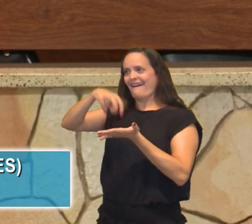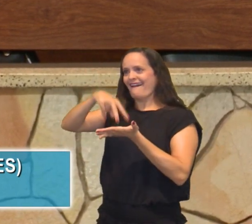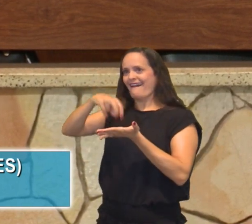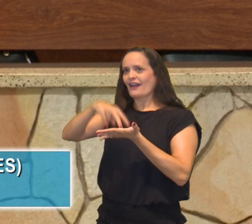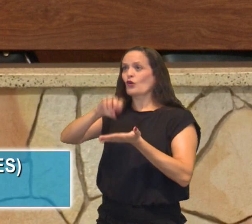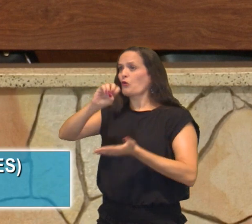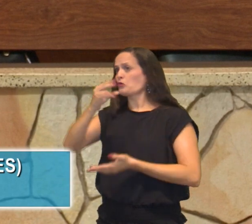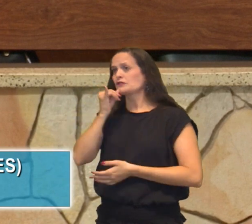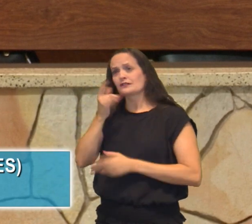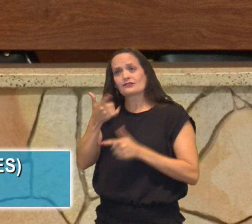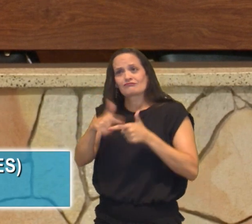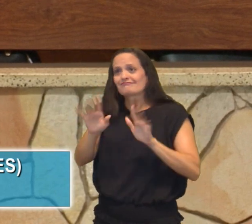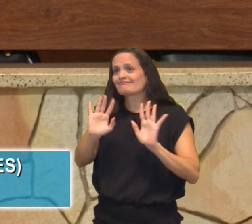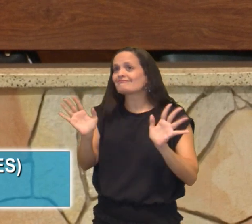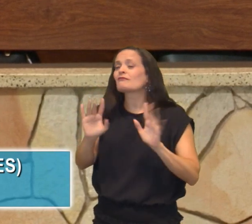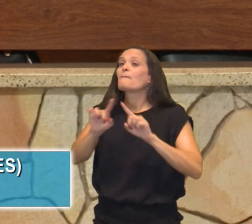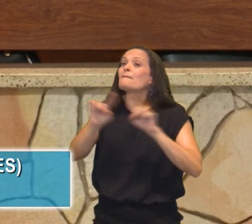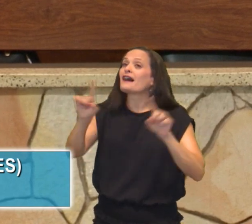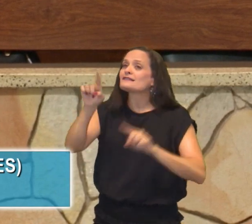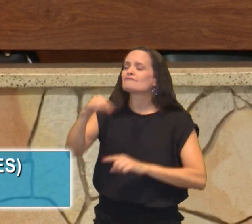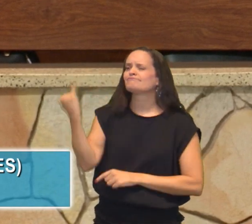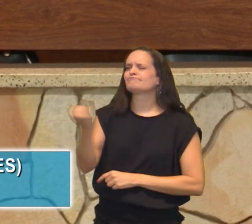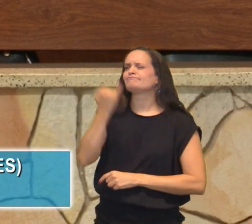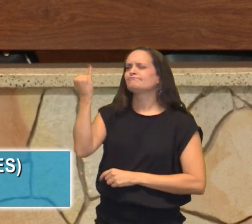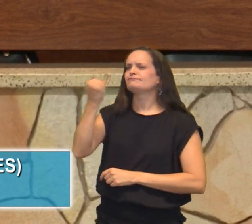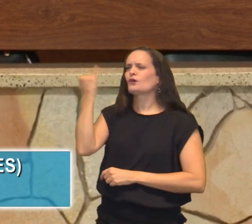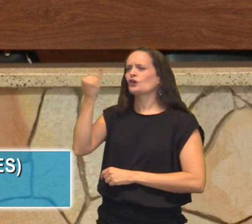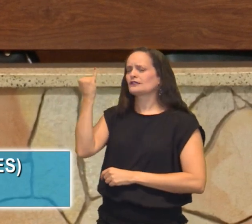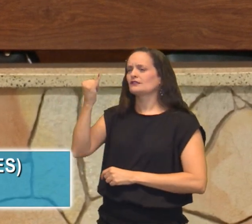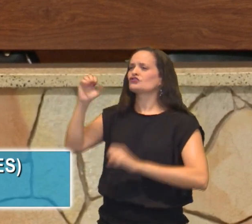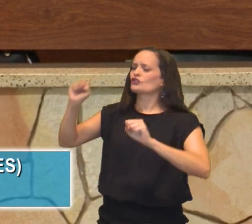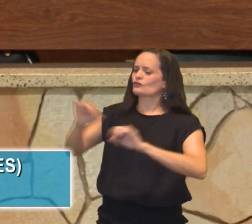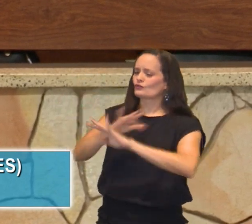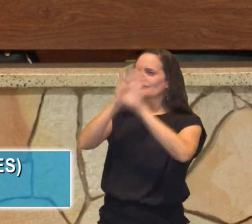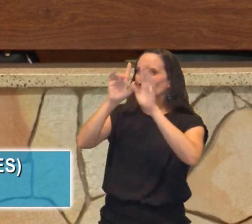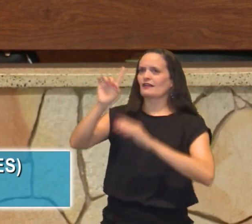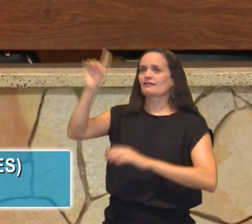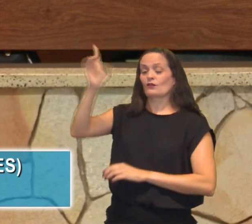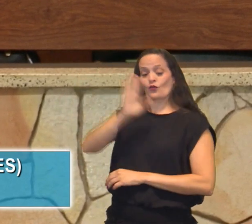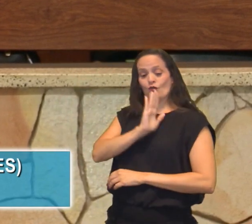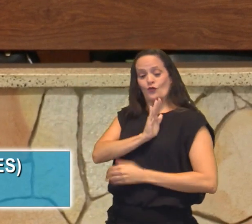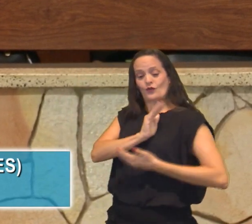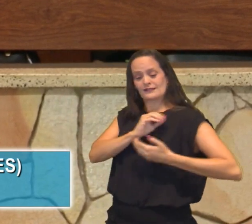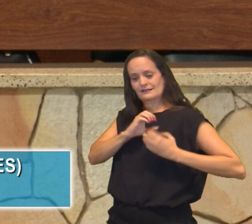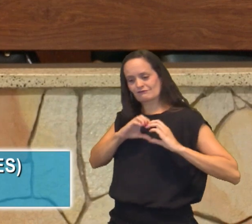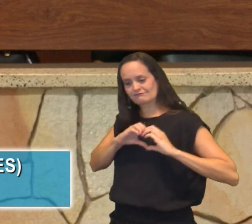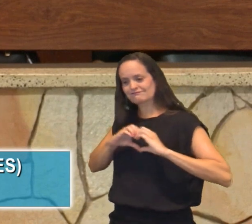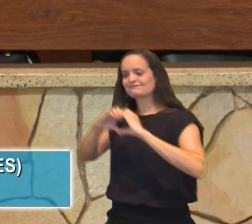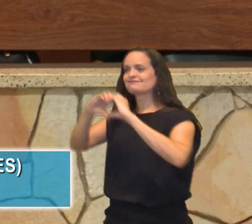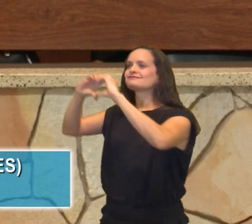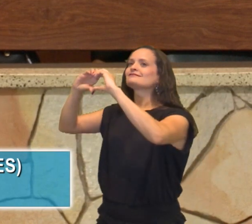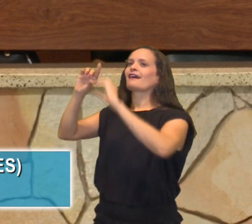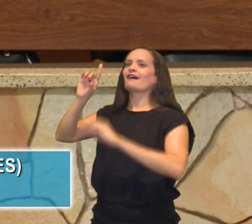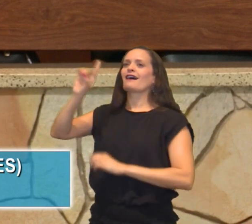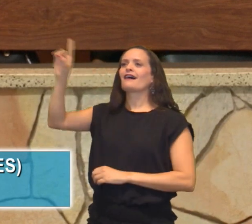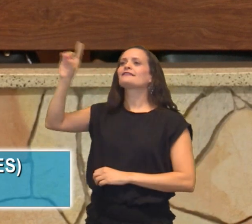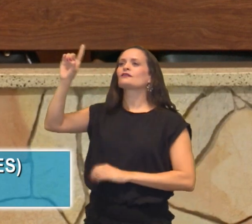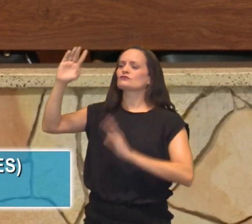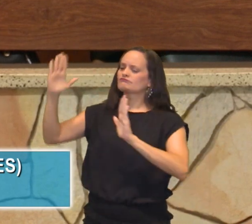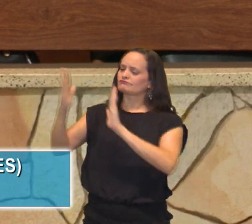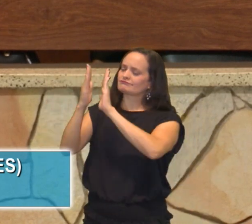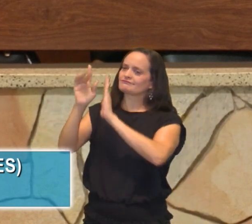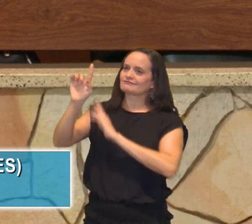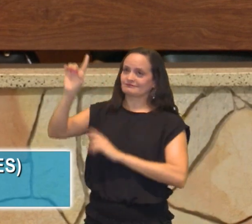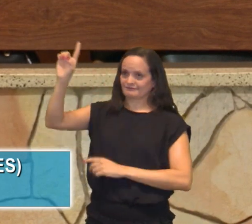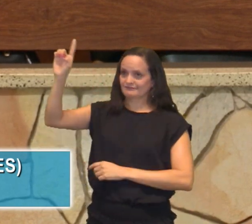O importante agora é você e Deus. O importante agora é você abrir o teu coração para estar na presença de